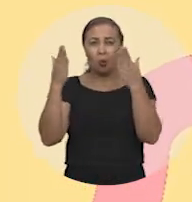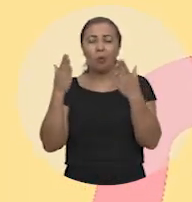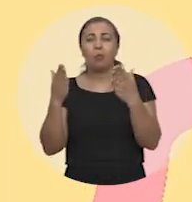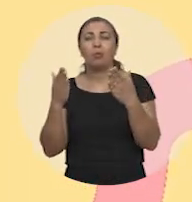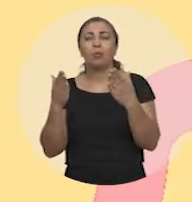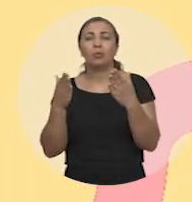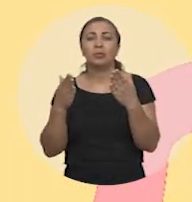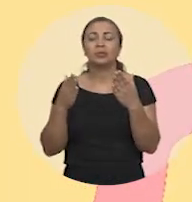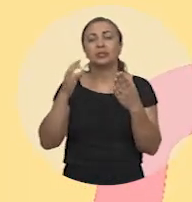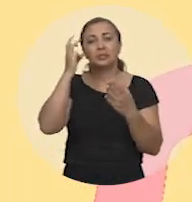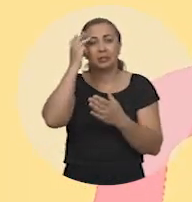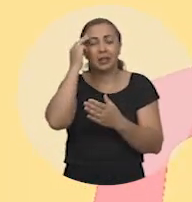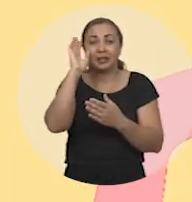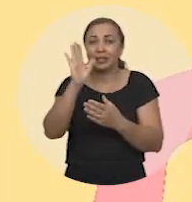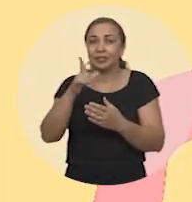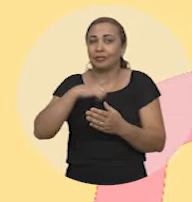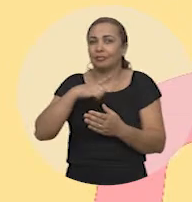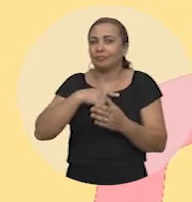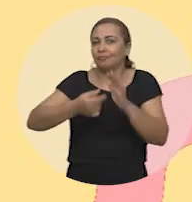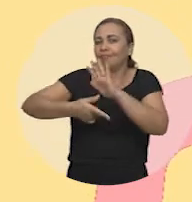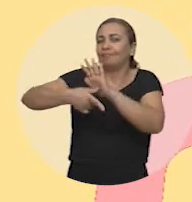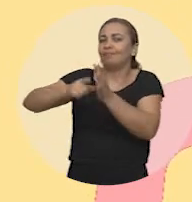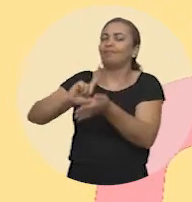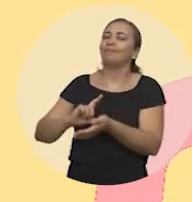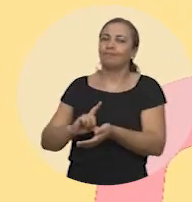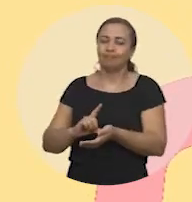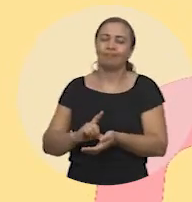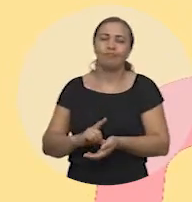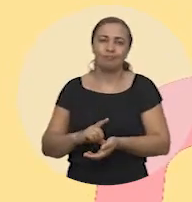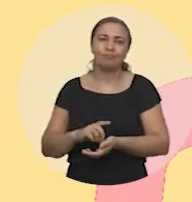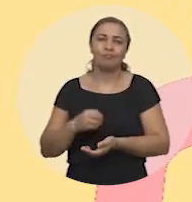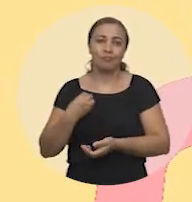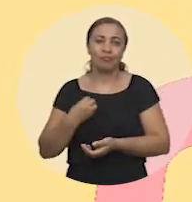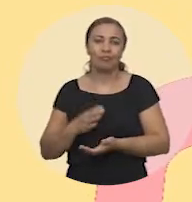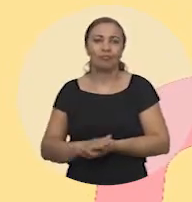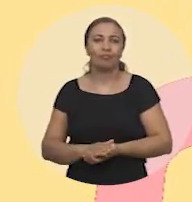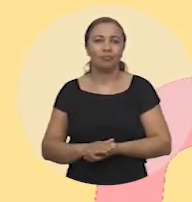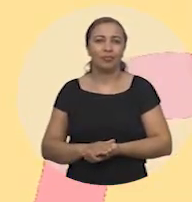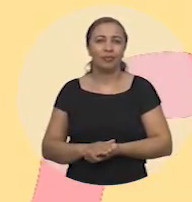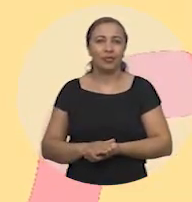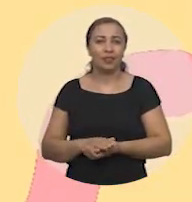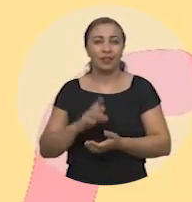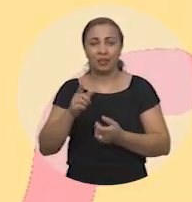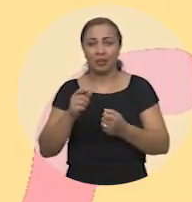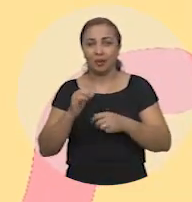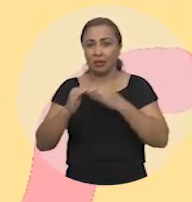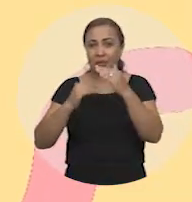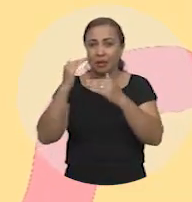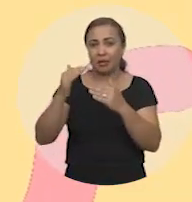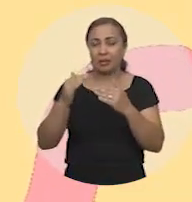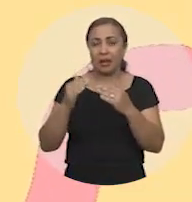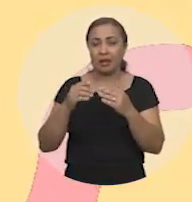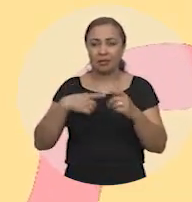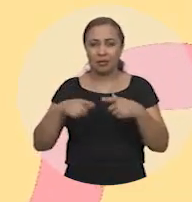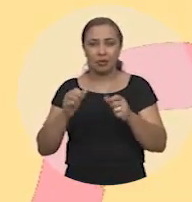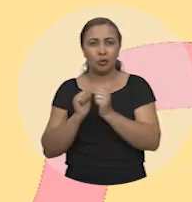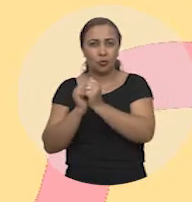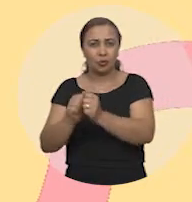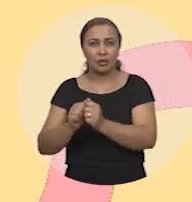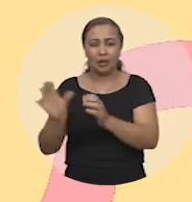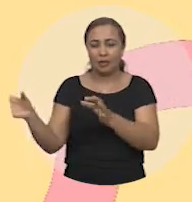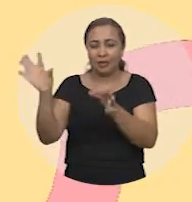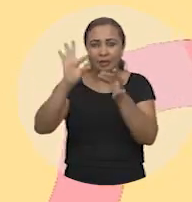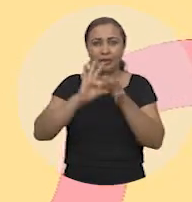transtornos, transtornos mentais que já se faziam presentes. O projeto de emoções da cor da pele, aprendendo a lidar